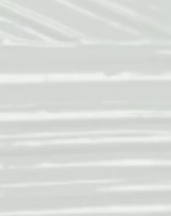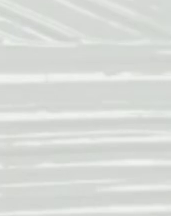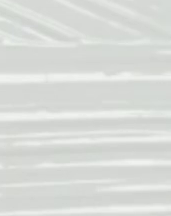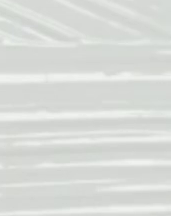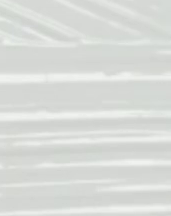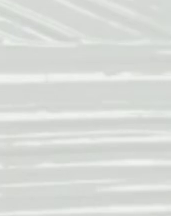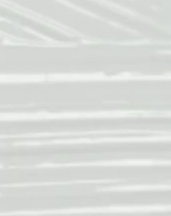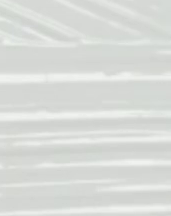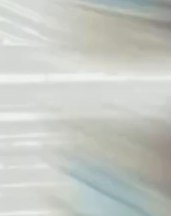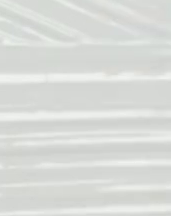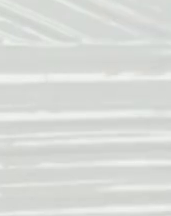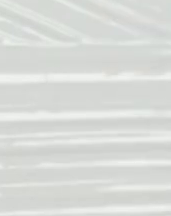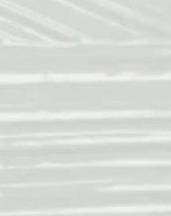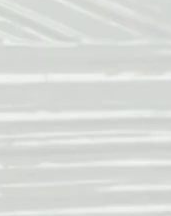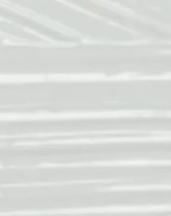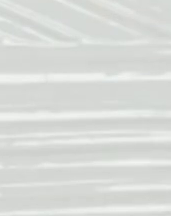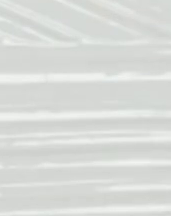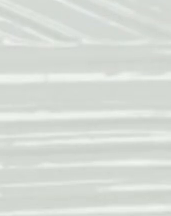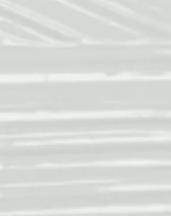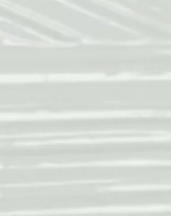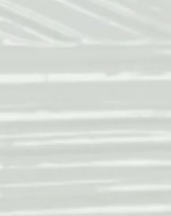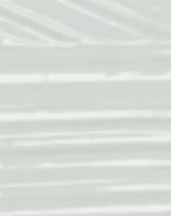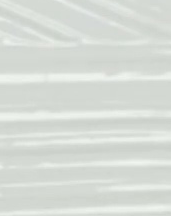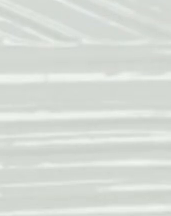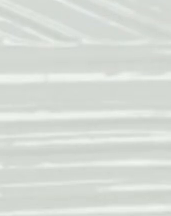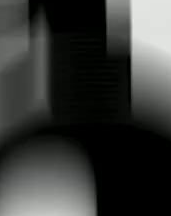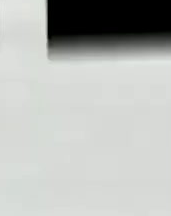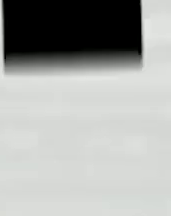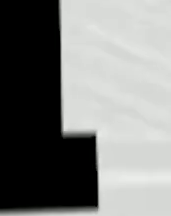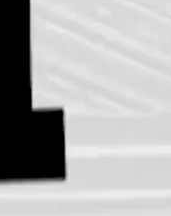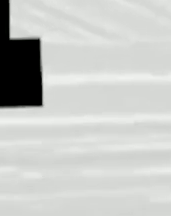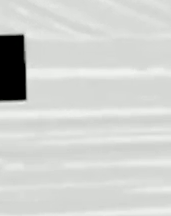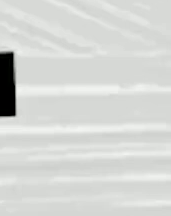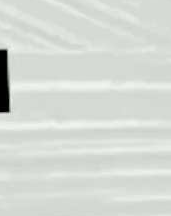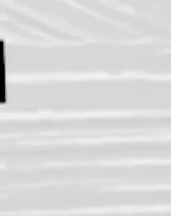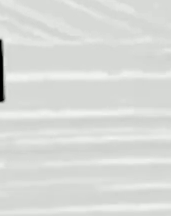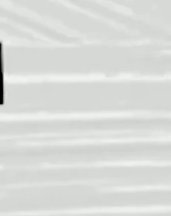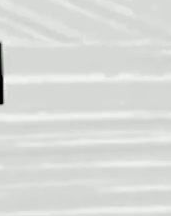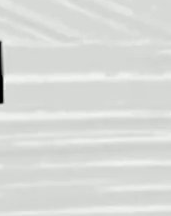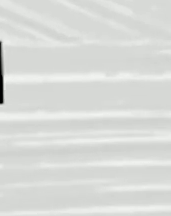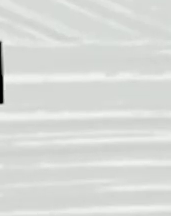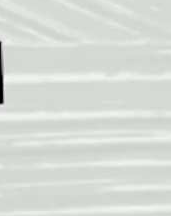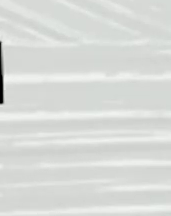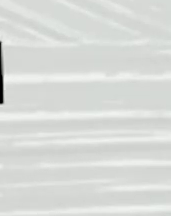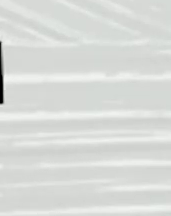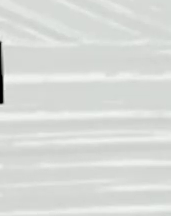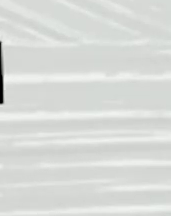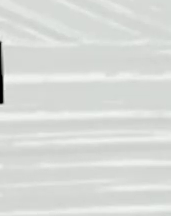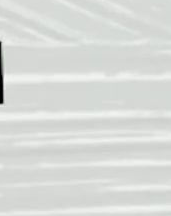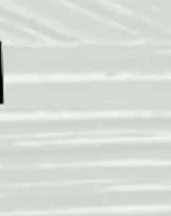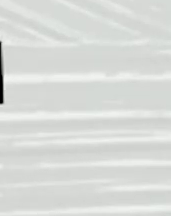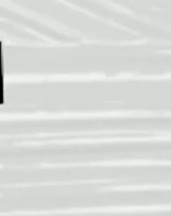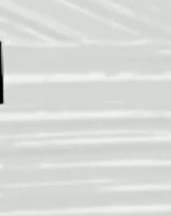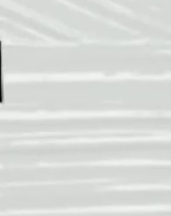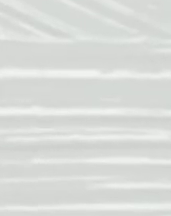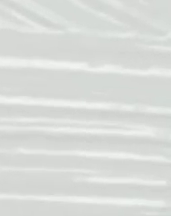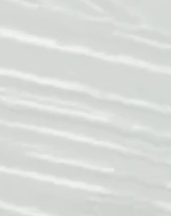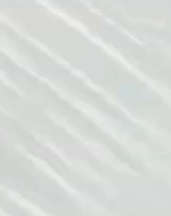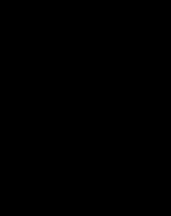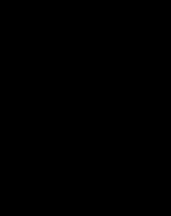música e mídia. E você, o que está esperando para conhecer o FTU? Vem com a